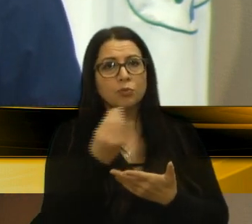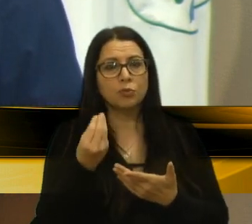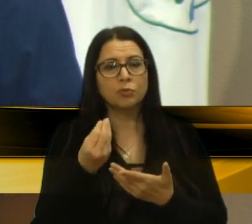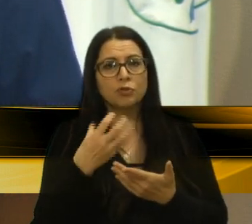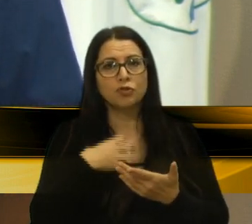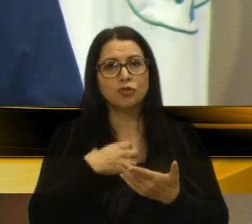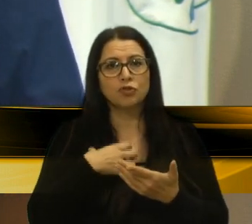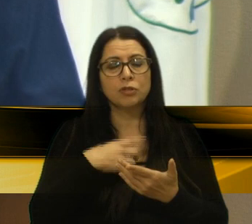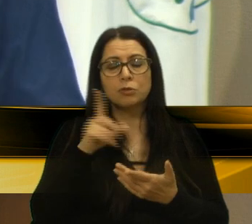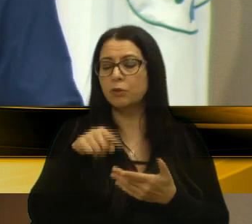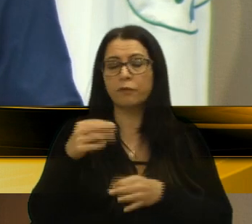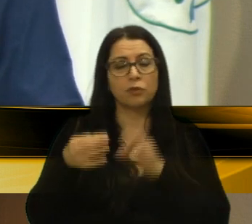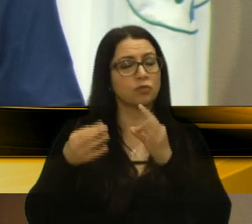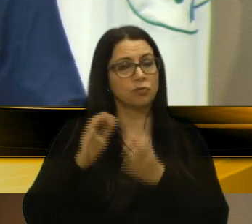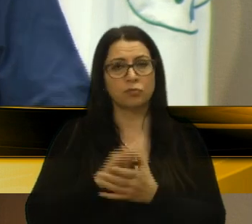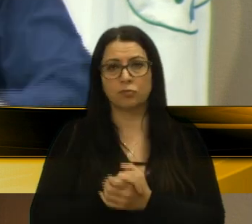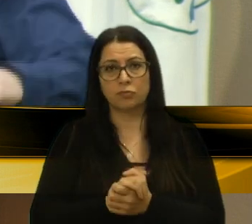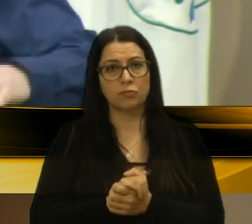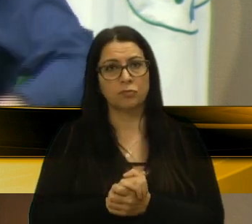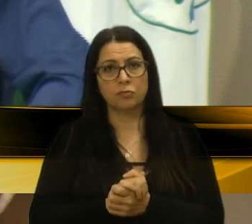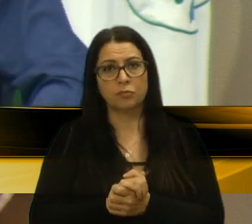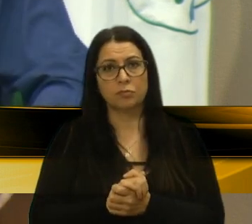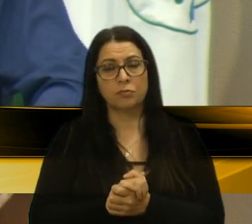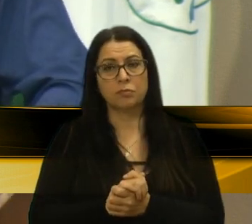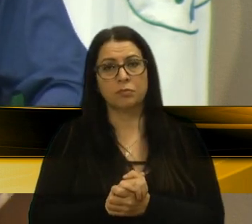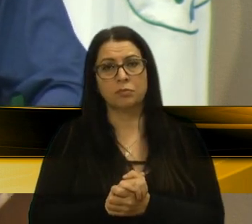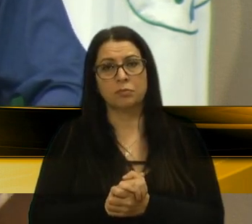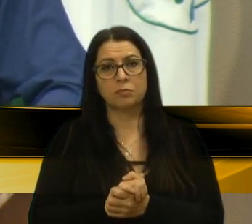forma muito injusta.